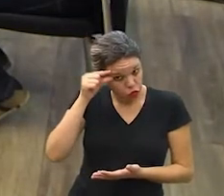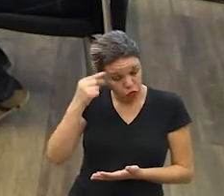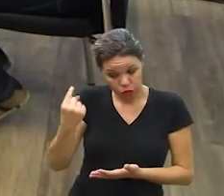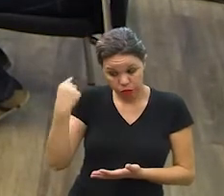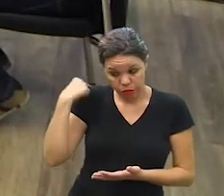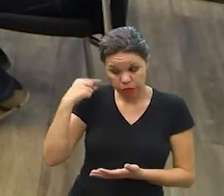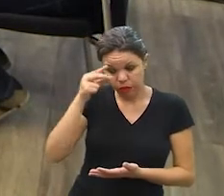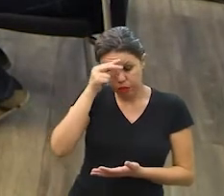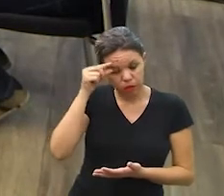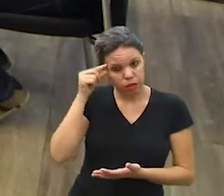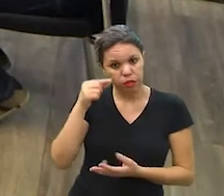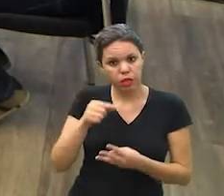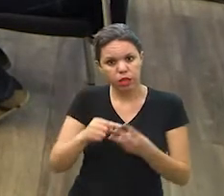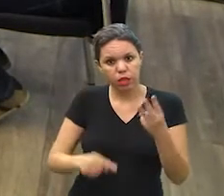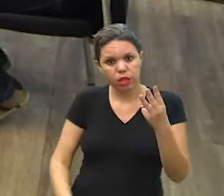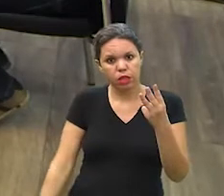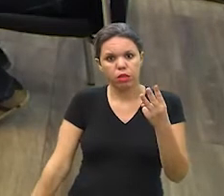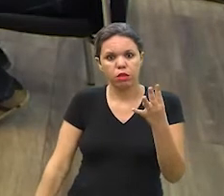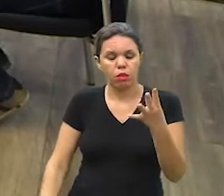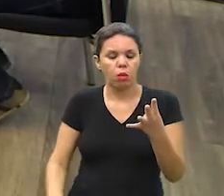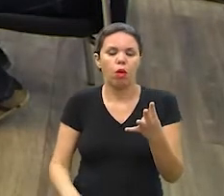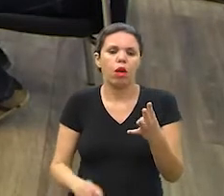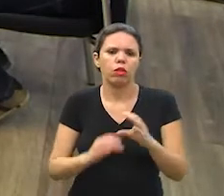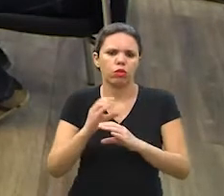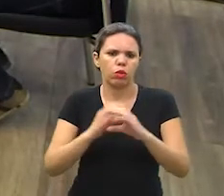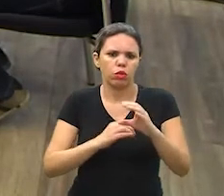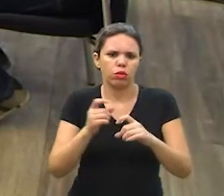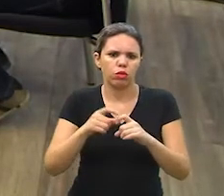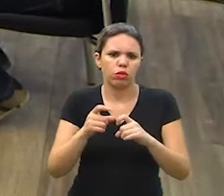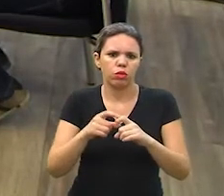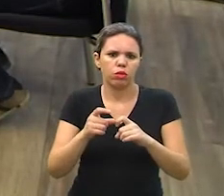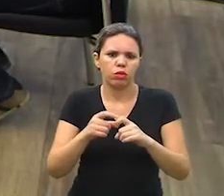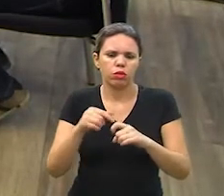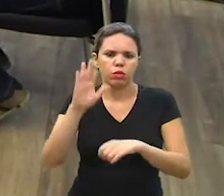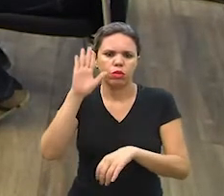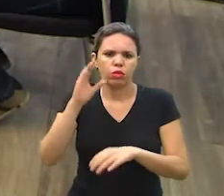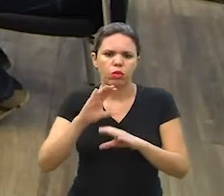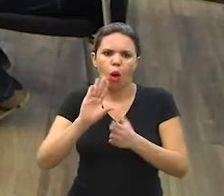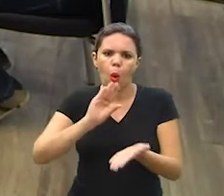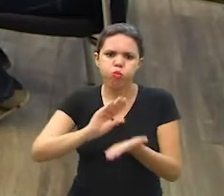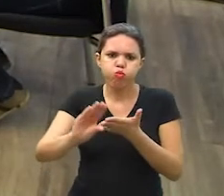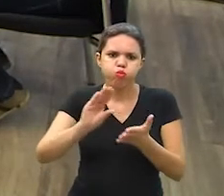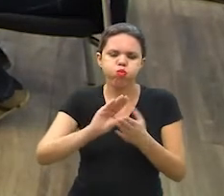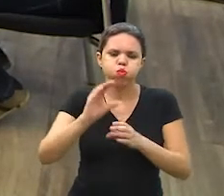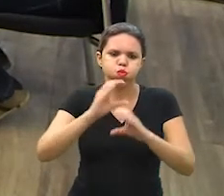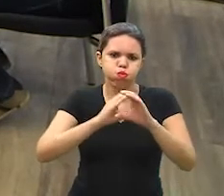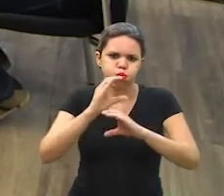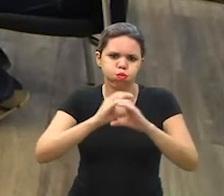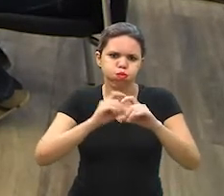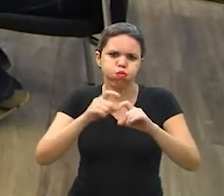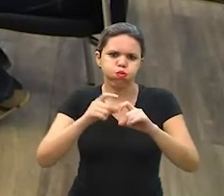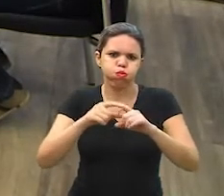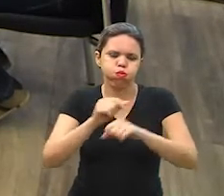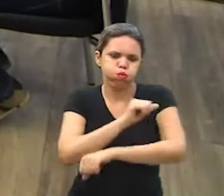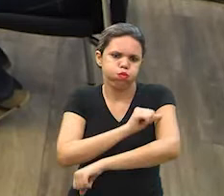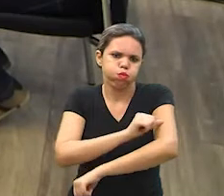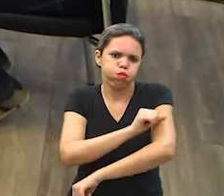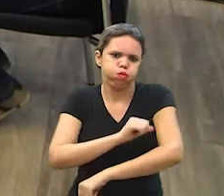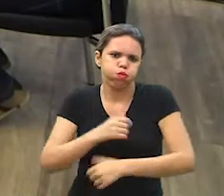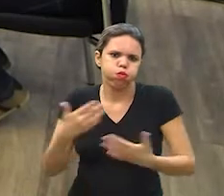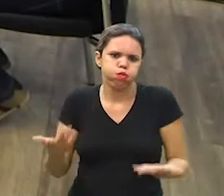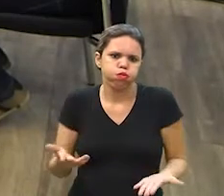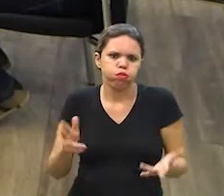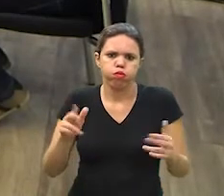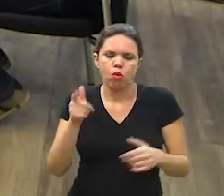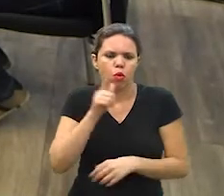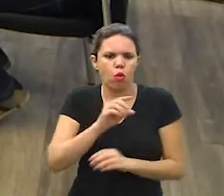cidade, ele fez 3 ou 4 concursos para médicos. Foi o prefeito que mais investiu em concursos para médicos e enfermeiros. E